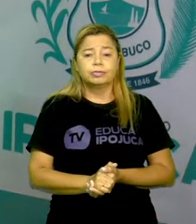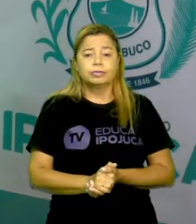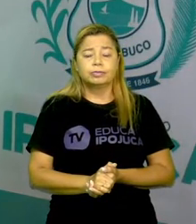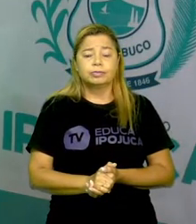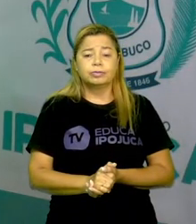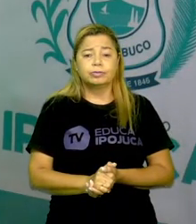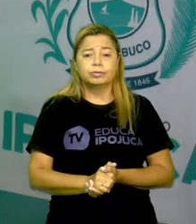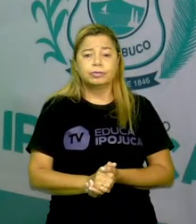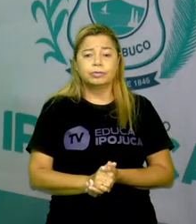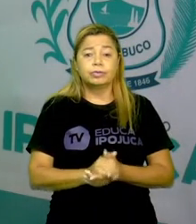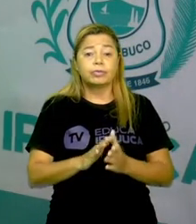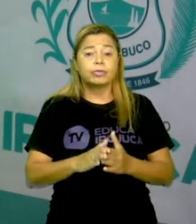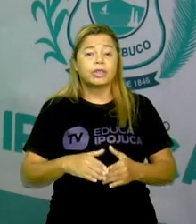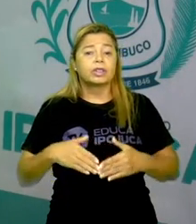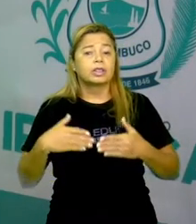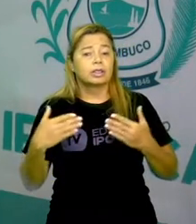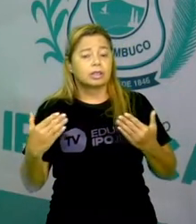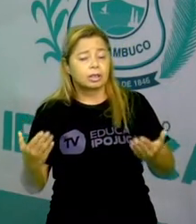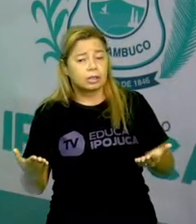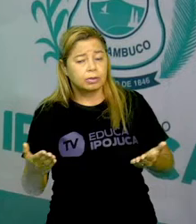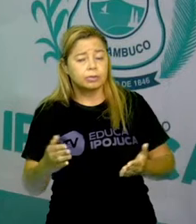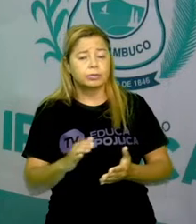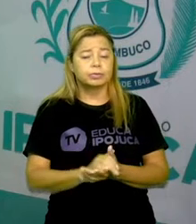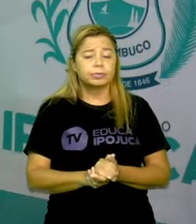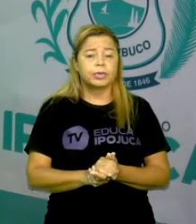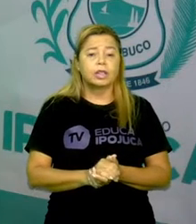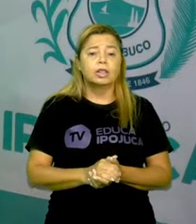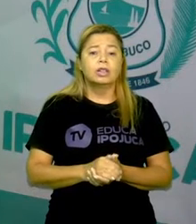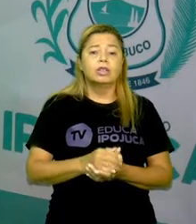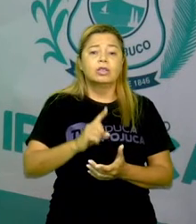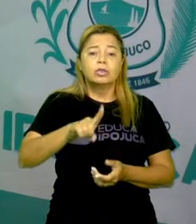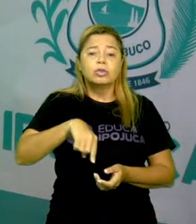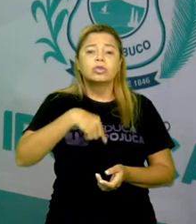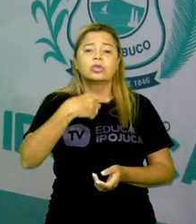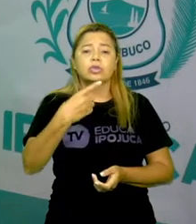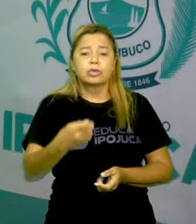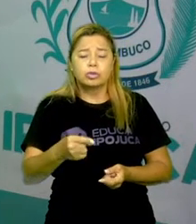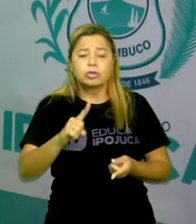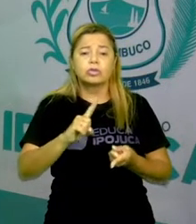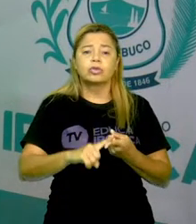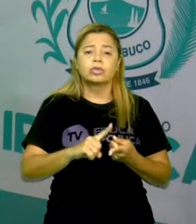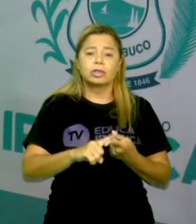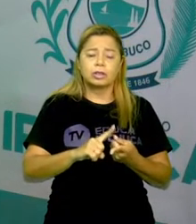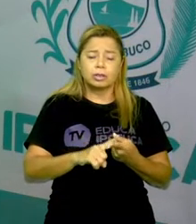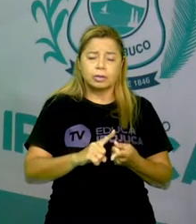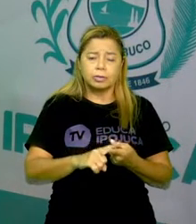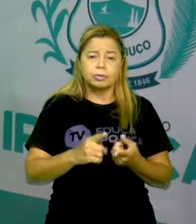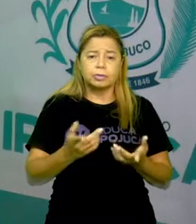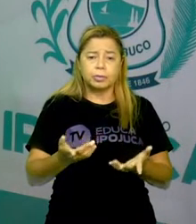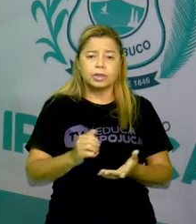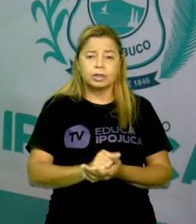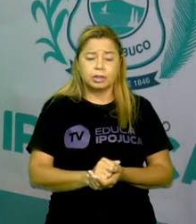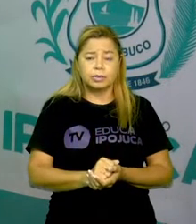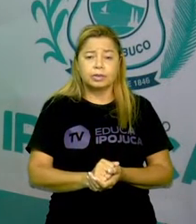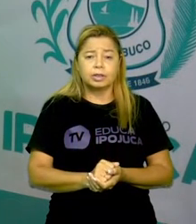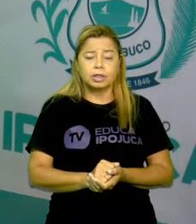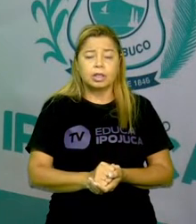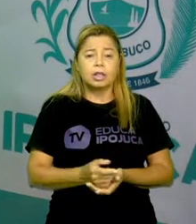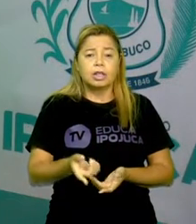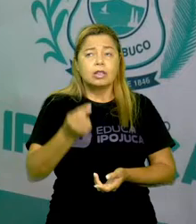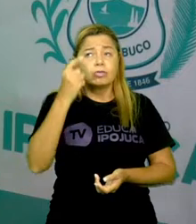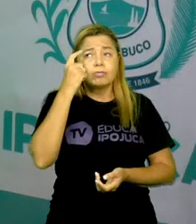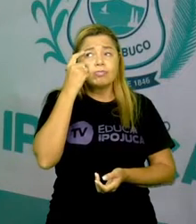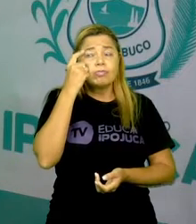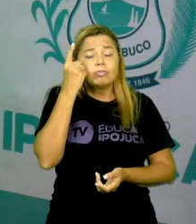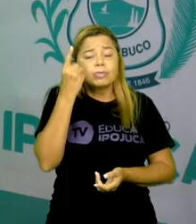Isso é justamente o que vai acontecer com os demais. Como eu multipliquei por 4, a gente também pode pensar